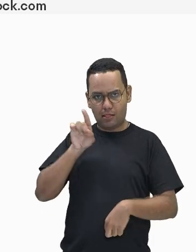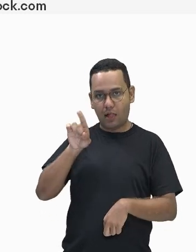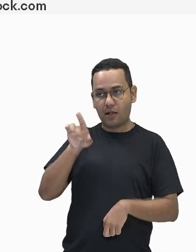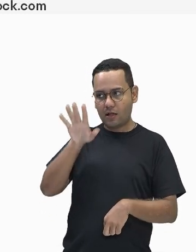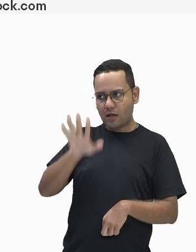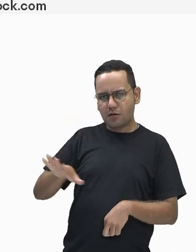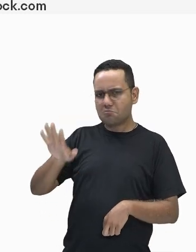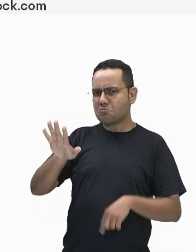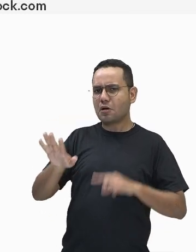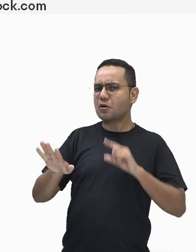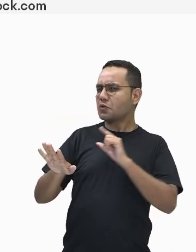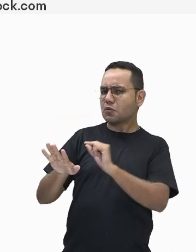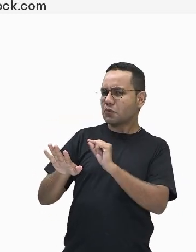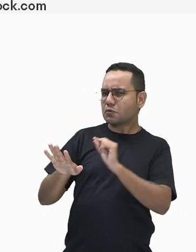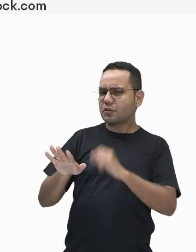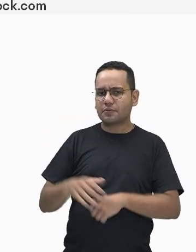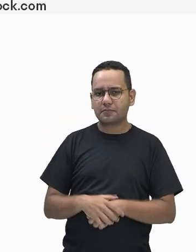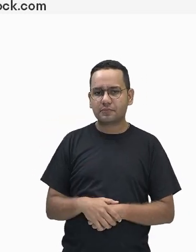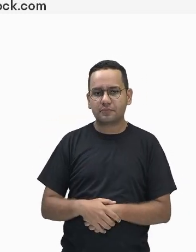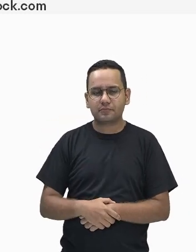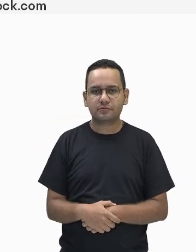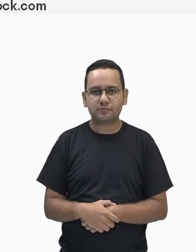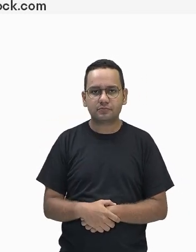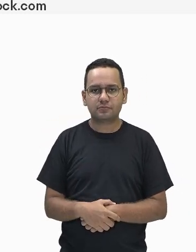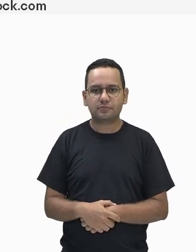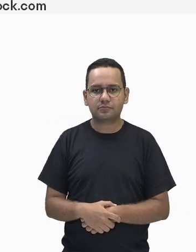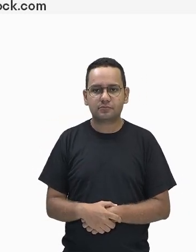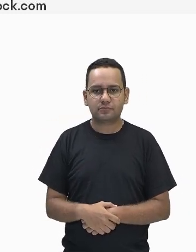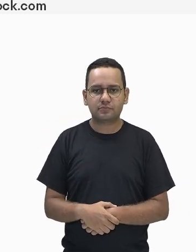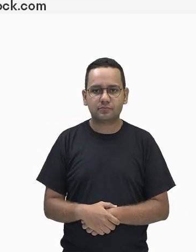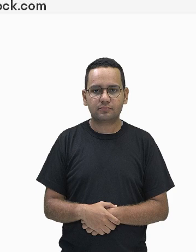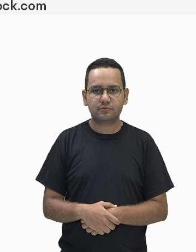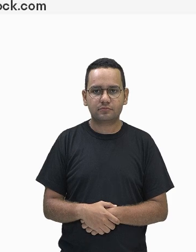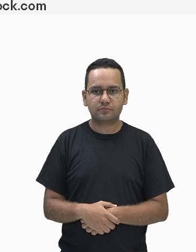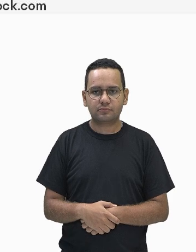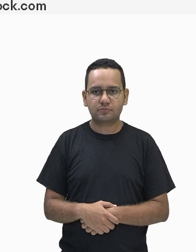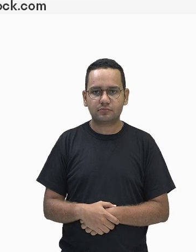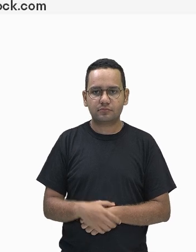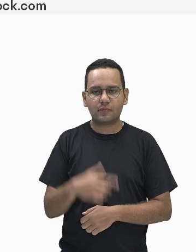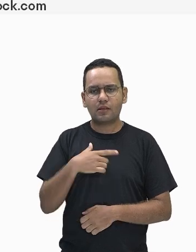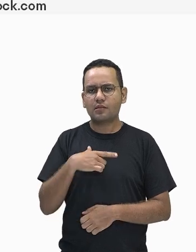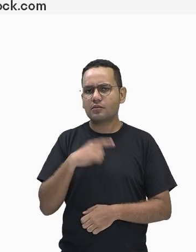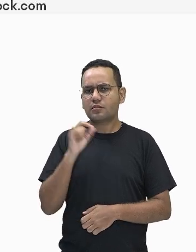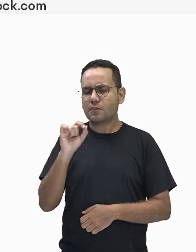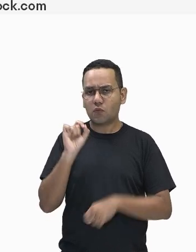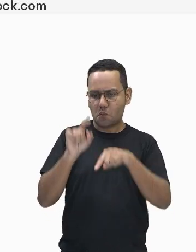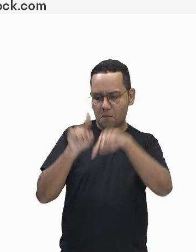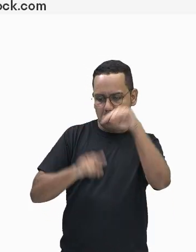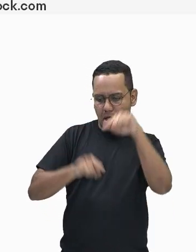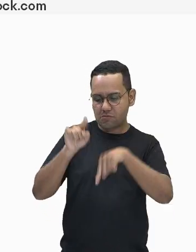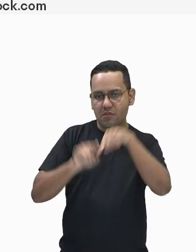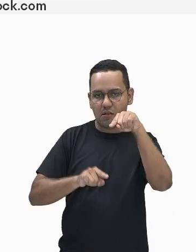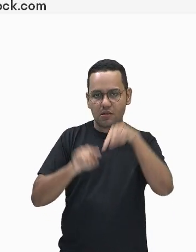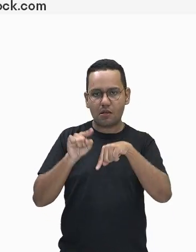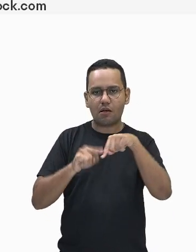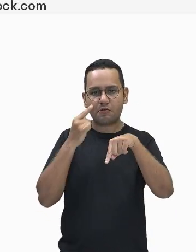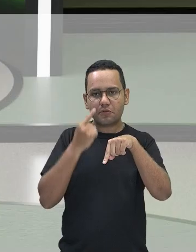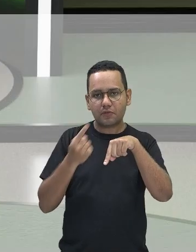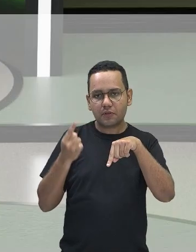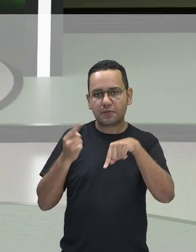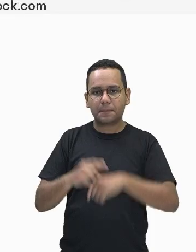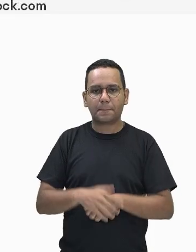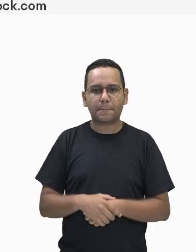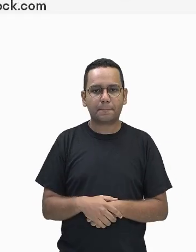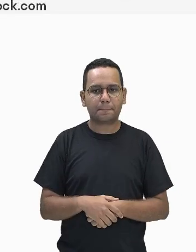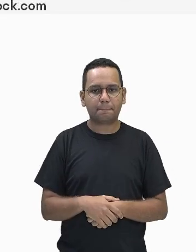está assegurando representa? A gente tem aí um tipo de maquete, ela apontando com uma caneta, né? Muitas